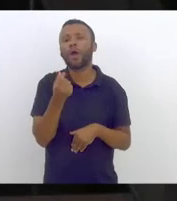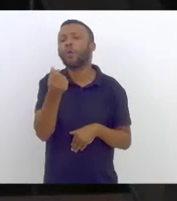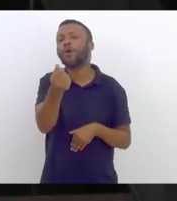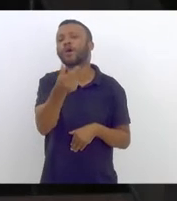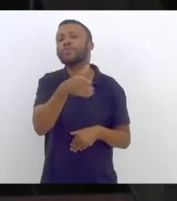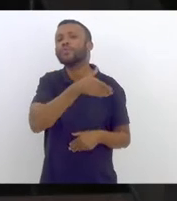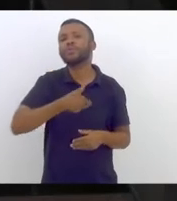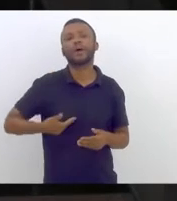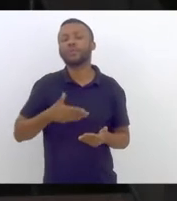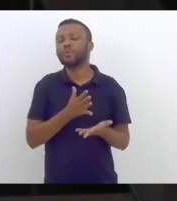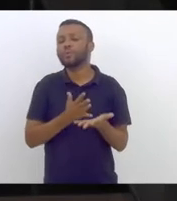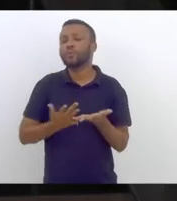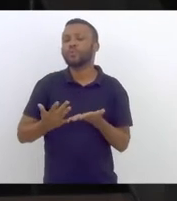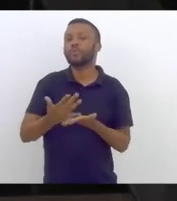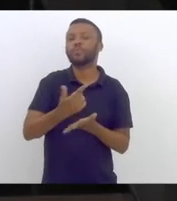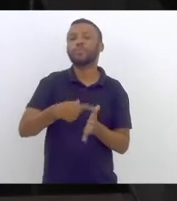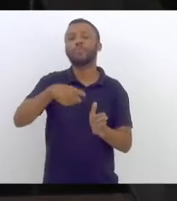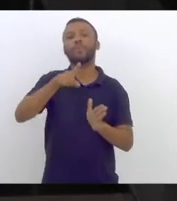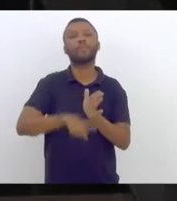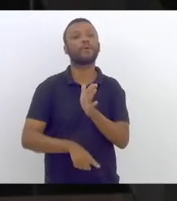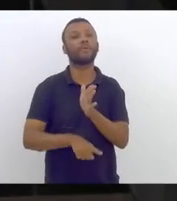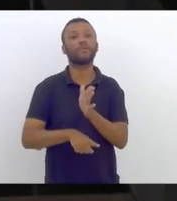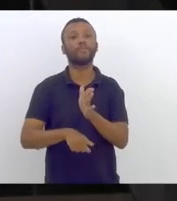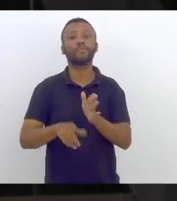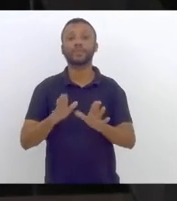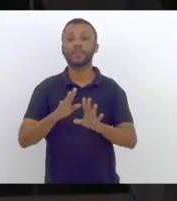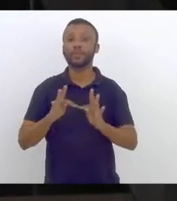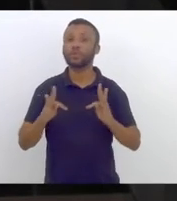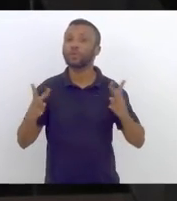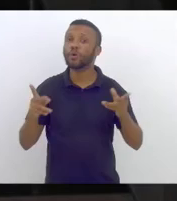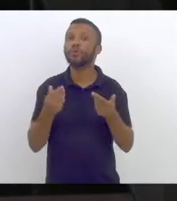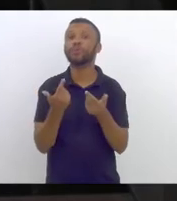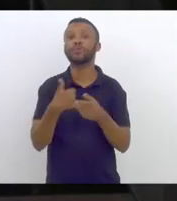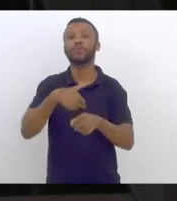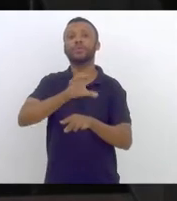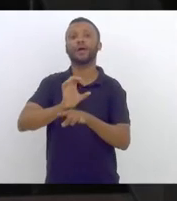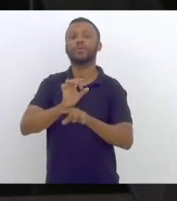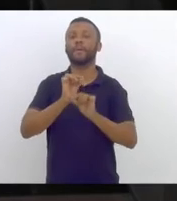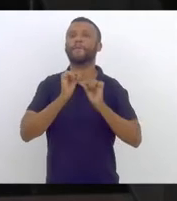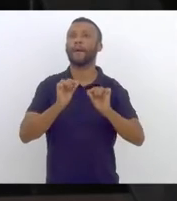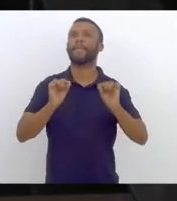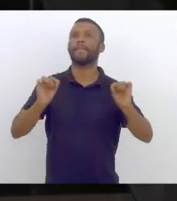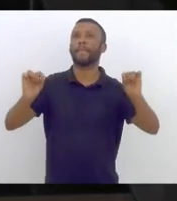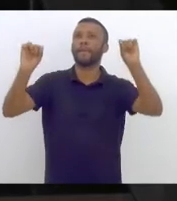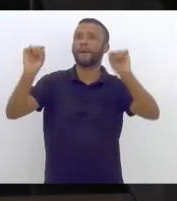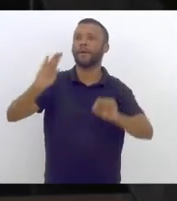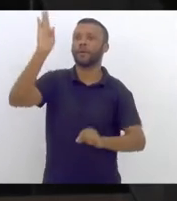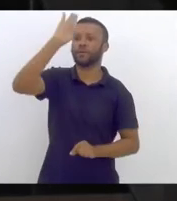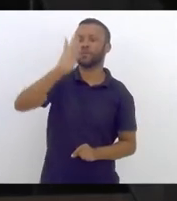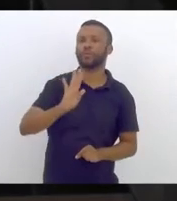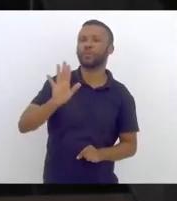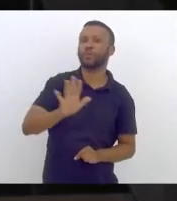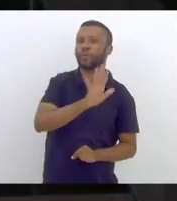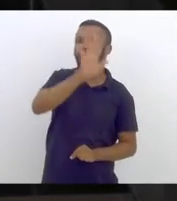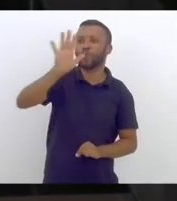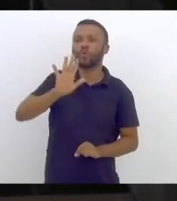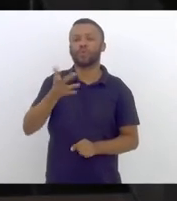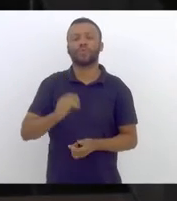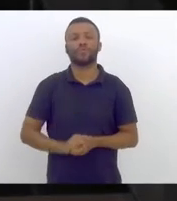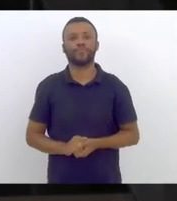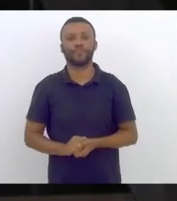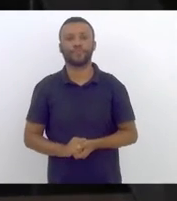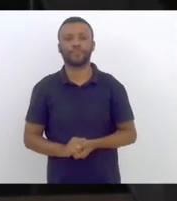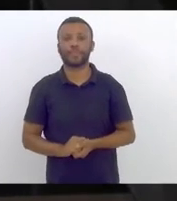a menos. Todos os estados brasileiros. E aquilo que a perda